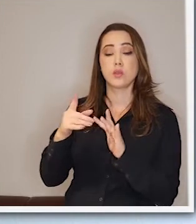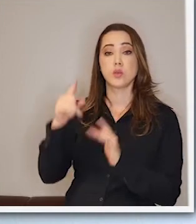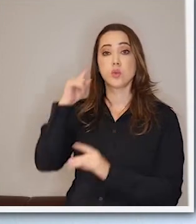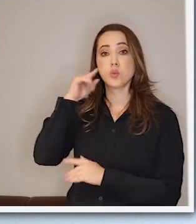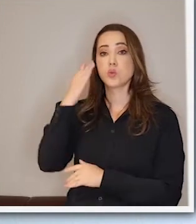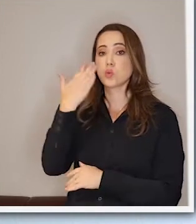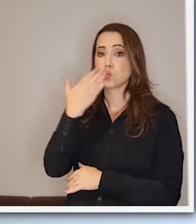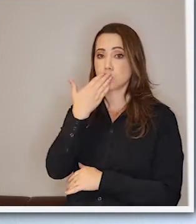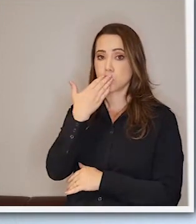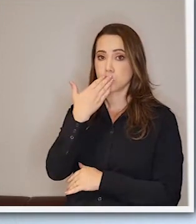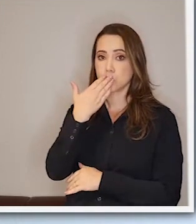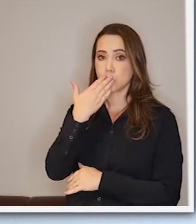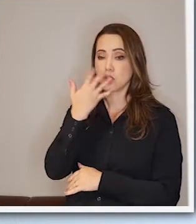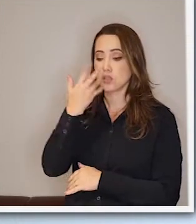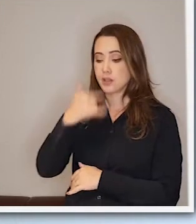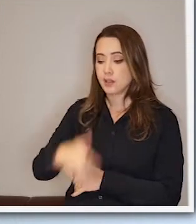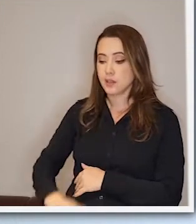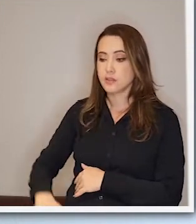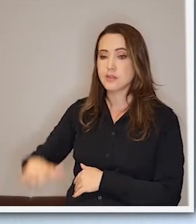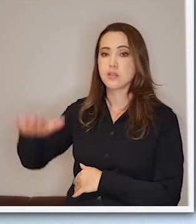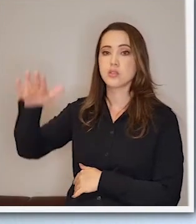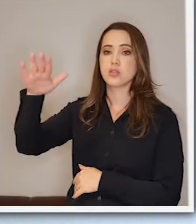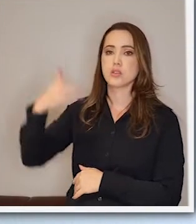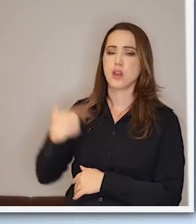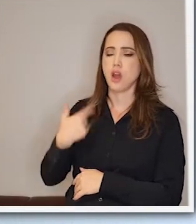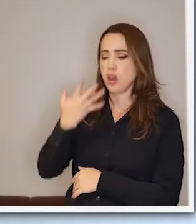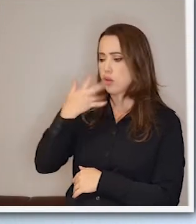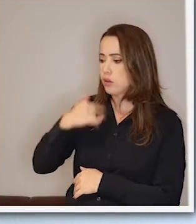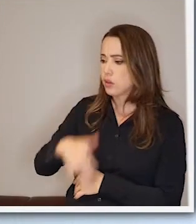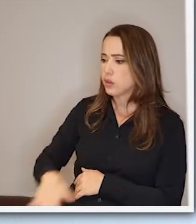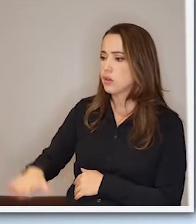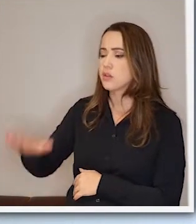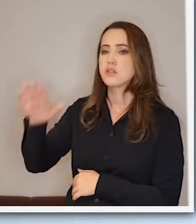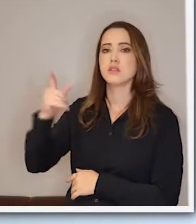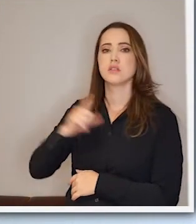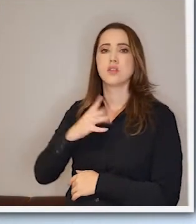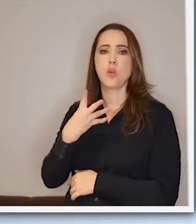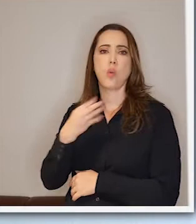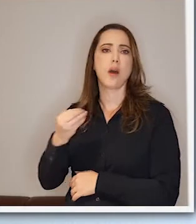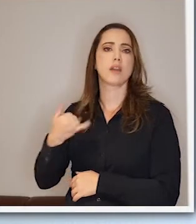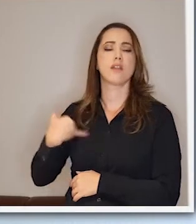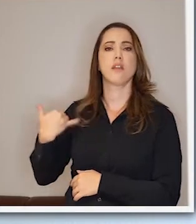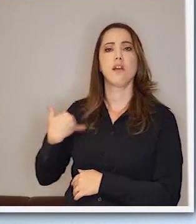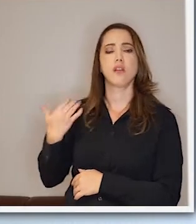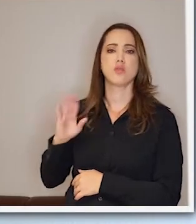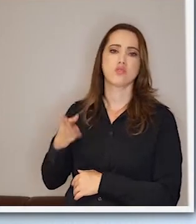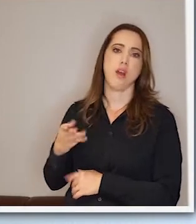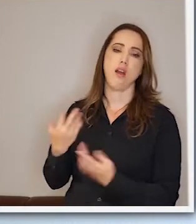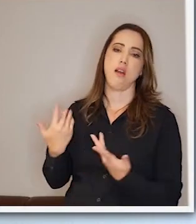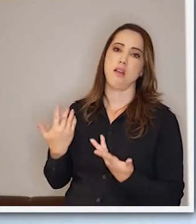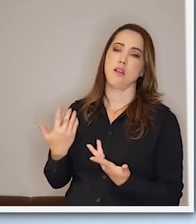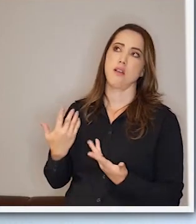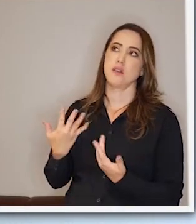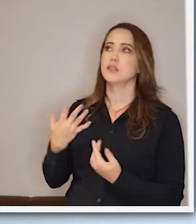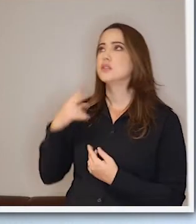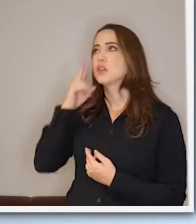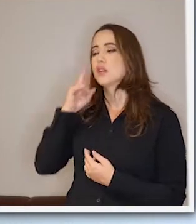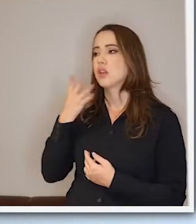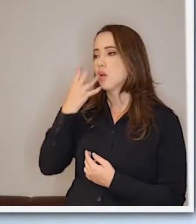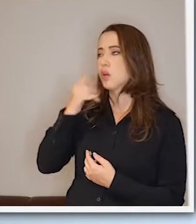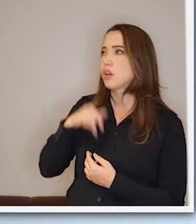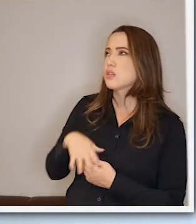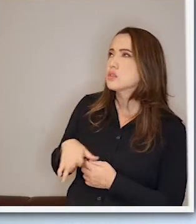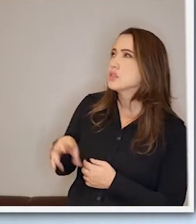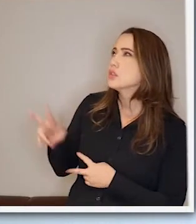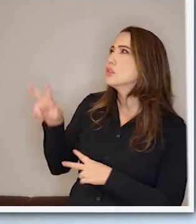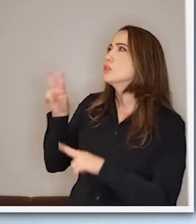mudo. Então eu tive contato com surdo e mudo desde criança. E aquilo como criança, você imagina, né? Eu tenho 40